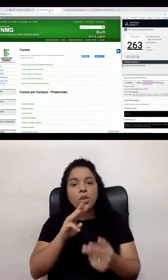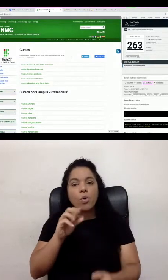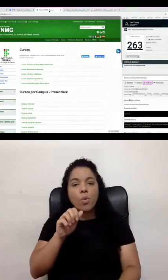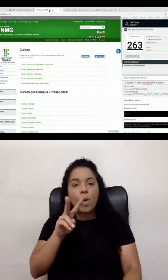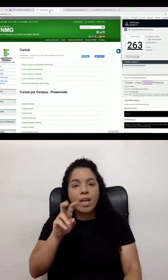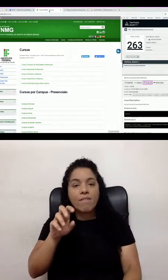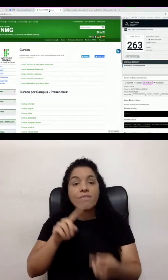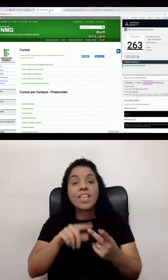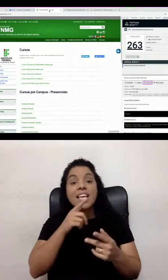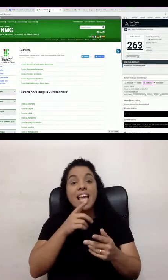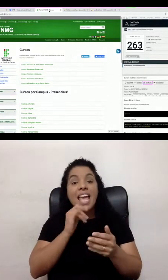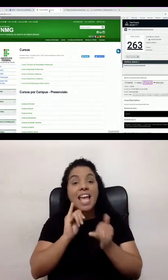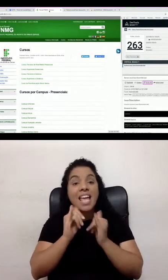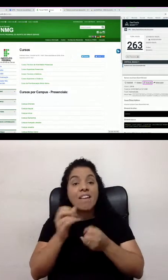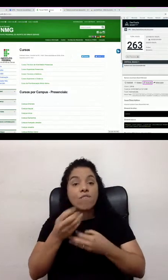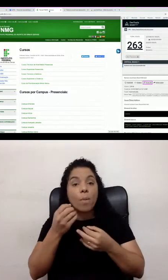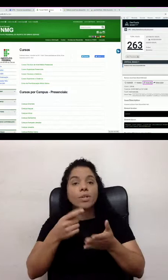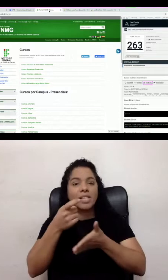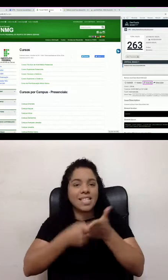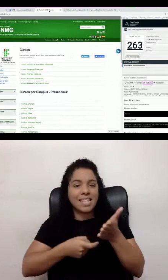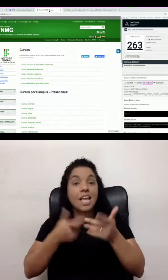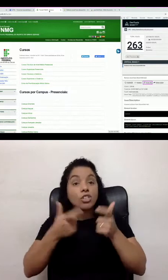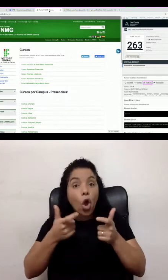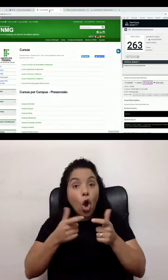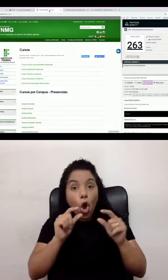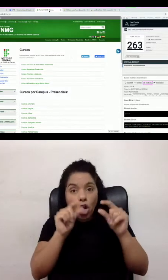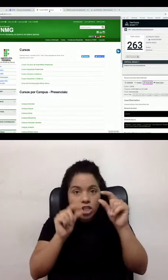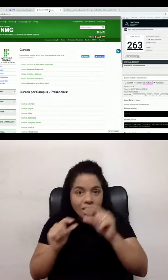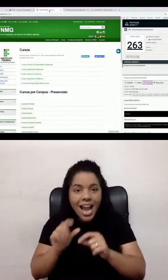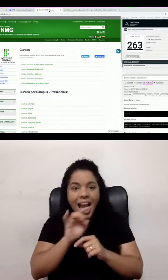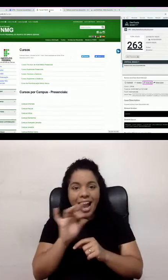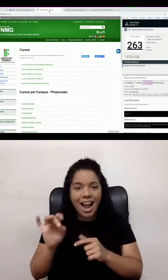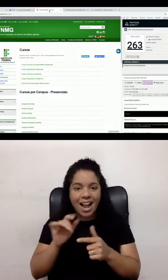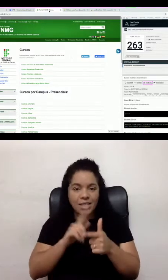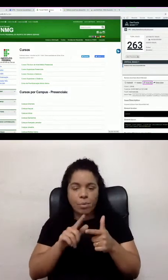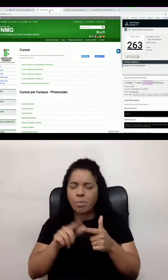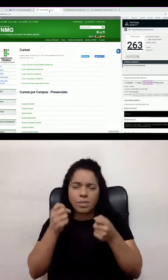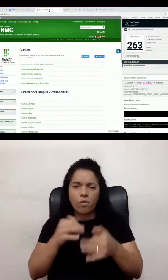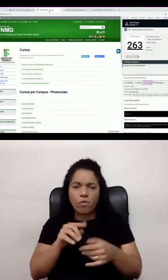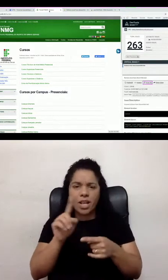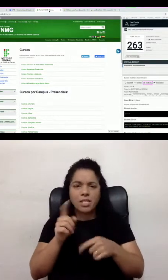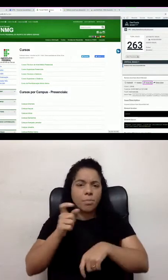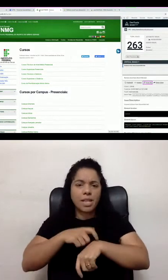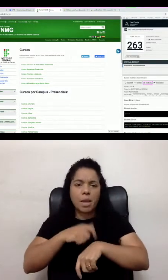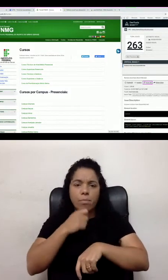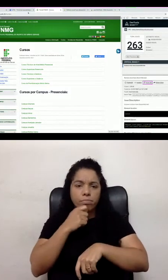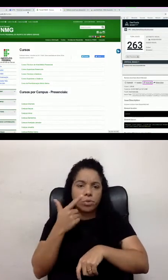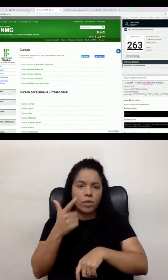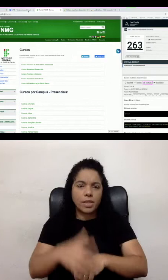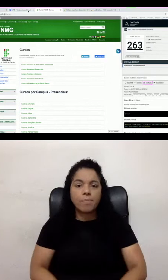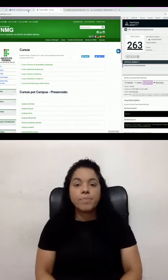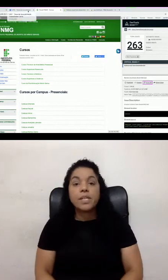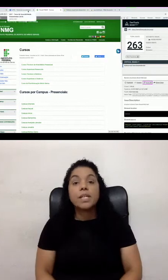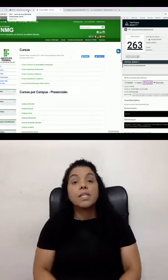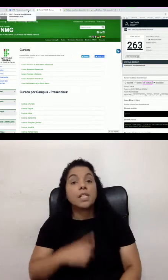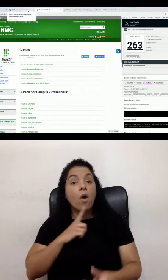informações mais no texto, assim, onde exatamente cada problema, tá? Mas eu não vou falar sobre essa aqui, que não vai dar tempo. Então,